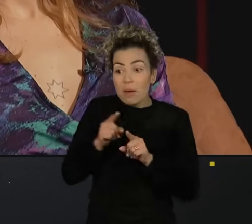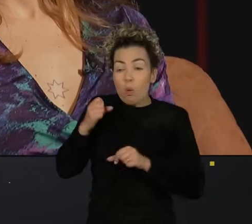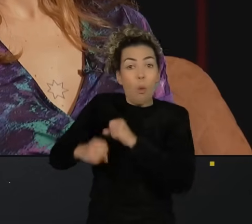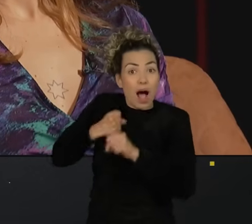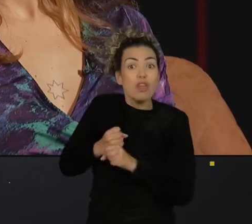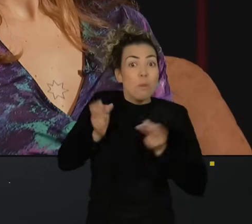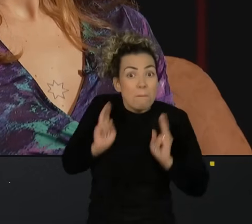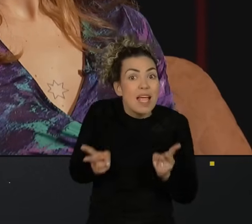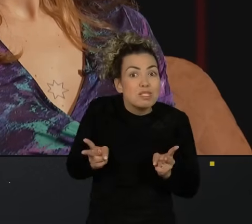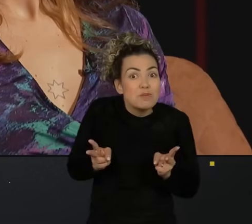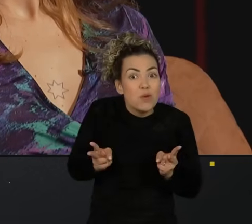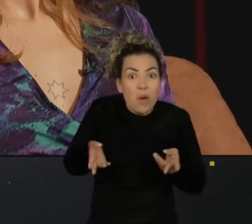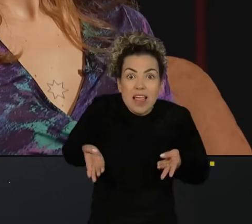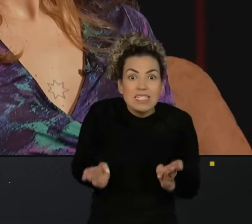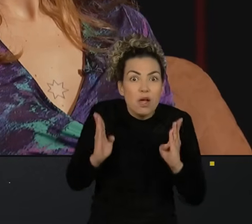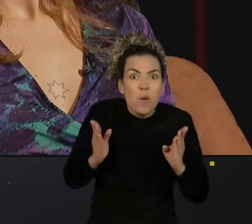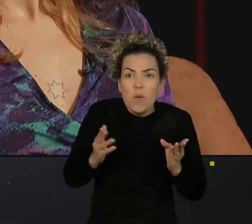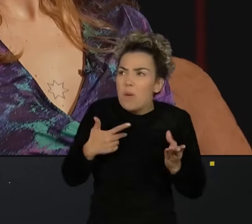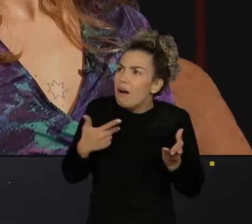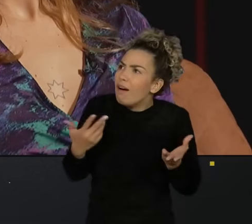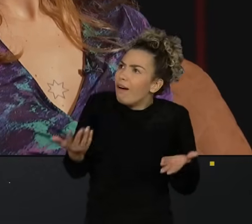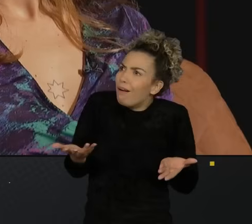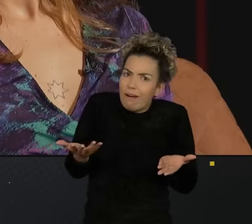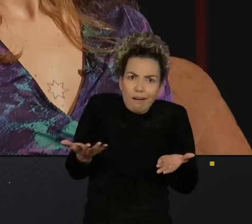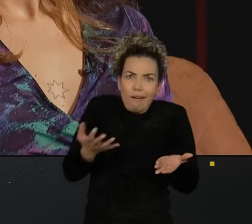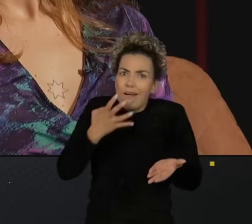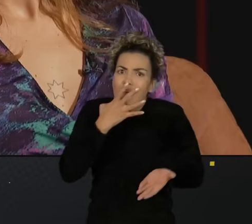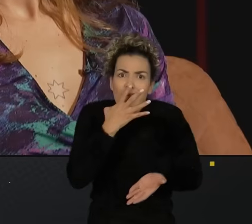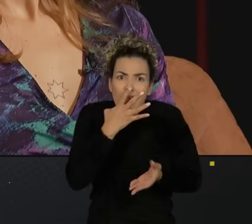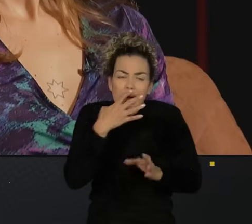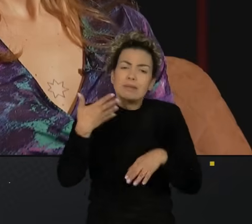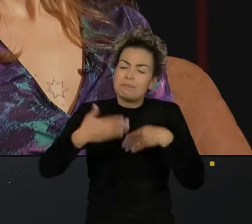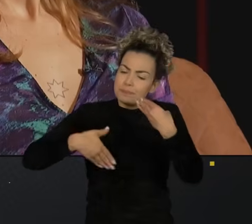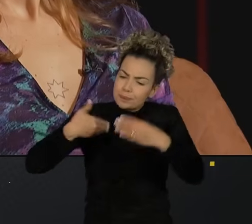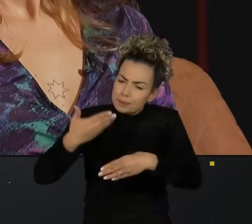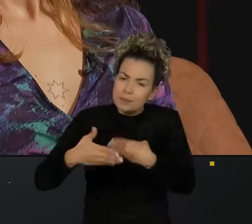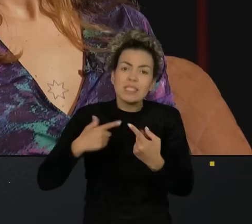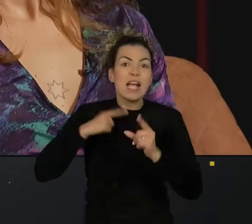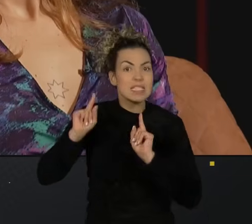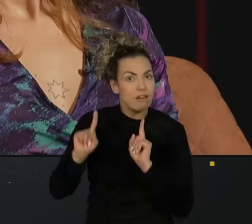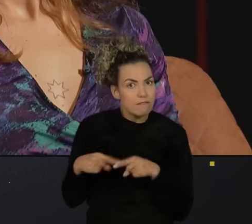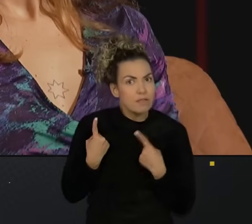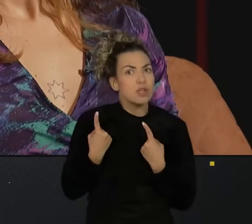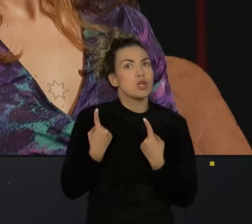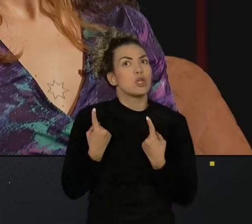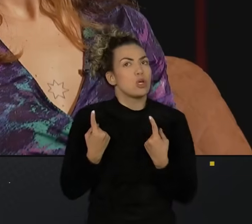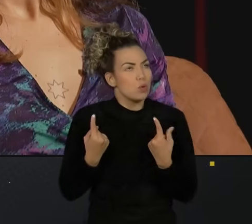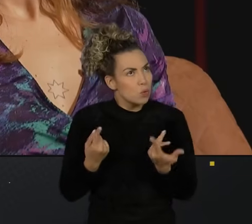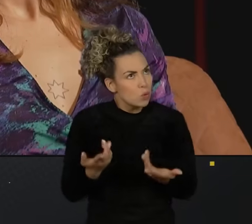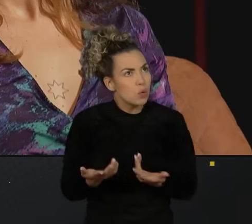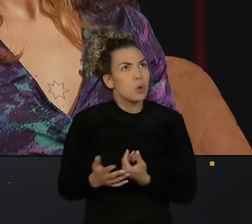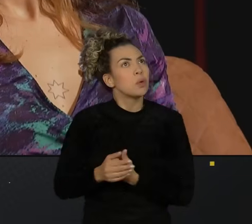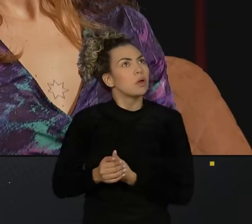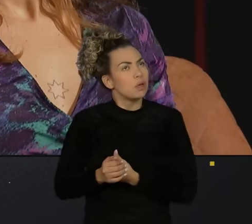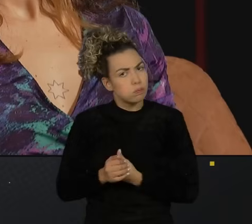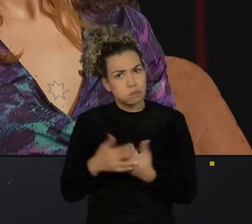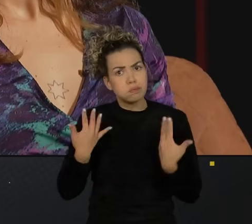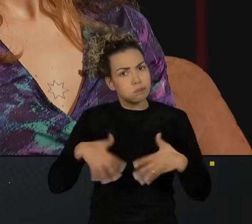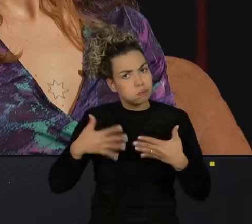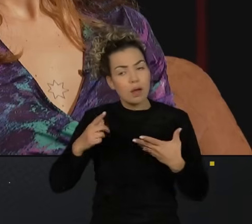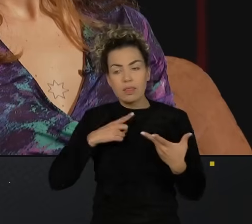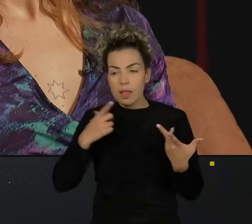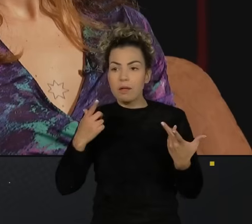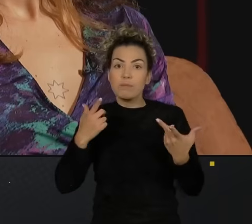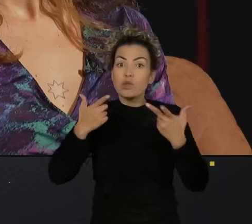conexão imediata. Passamos por muitos desafios juntos, enfrentamos novidades